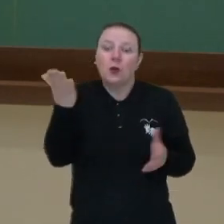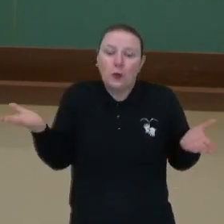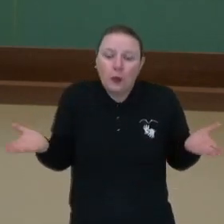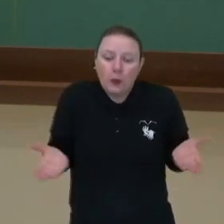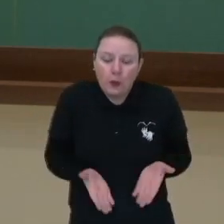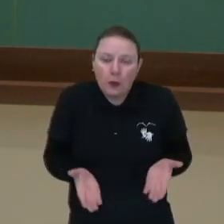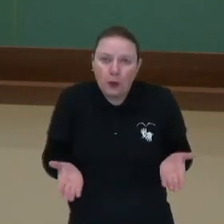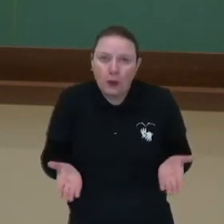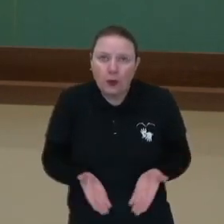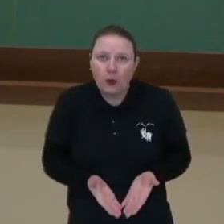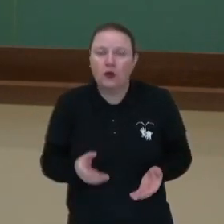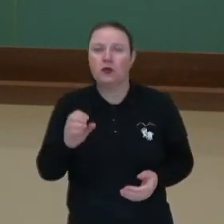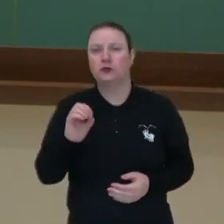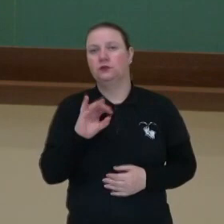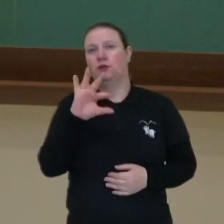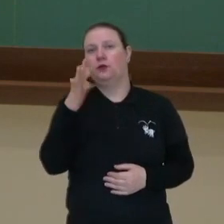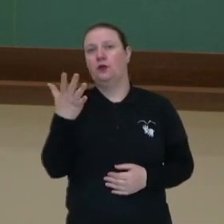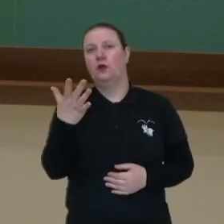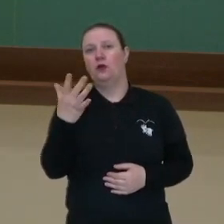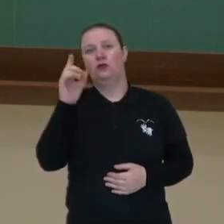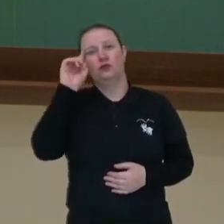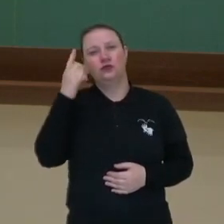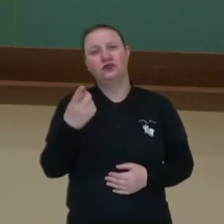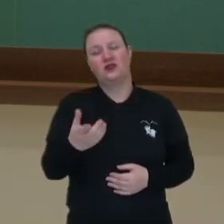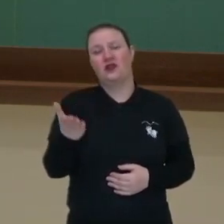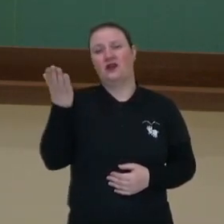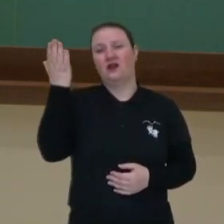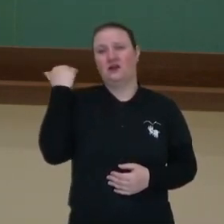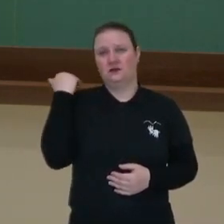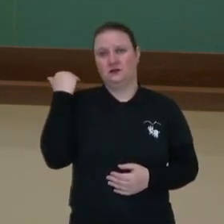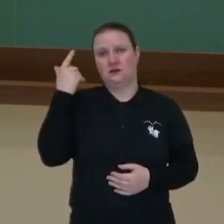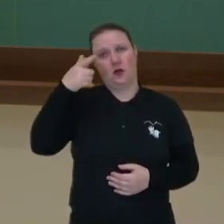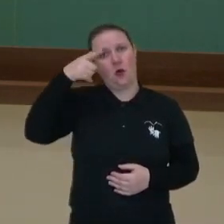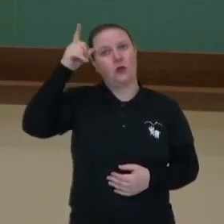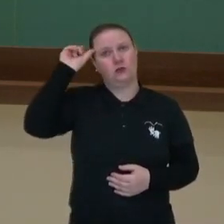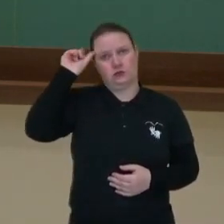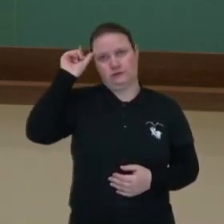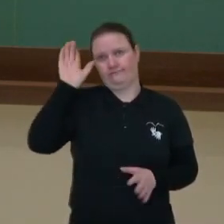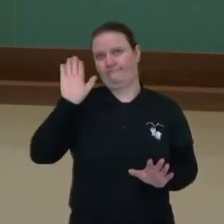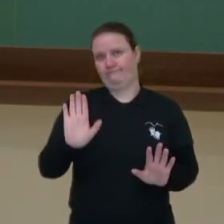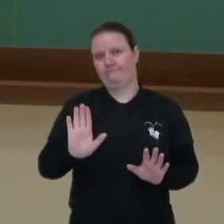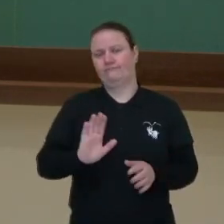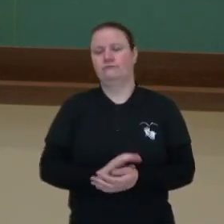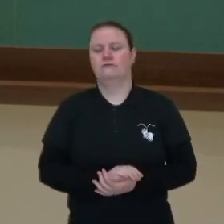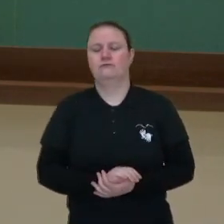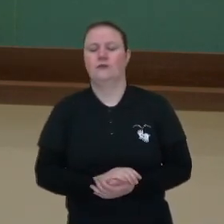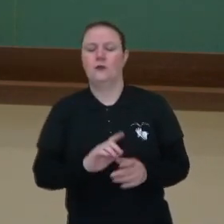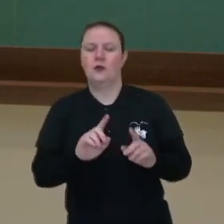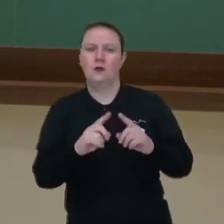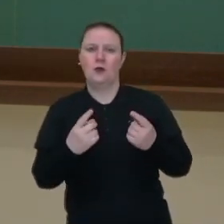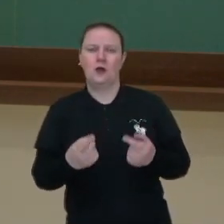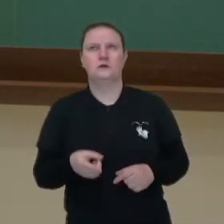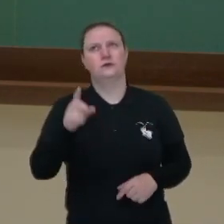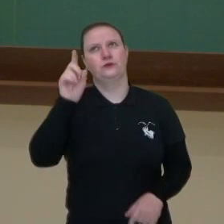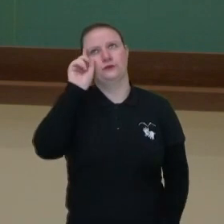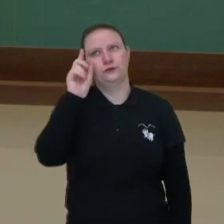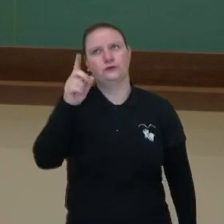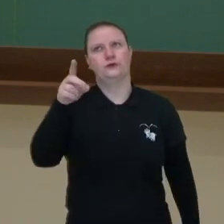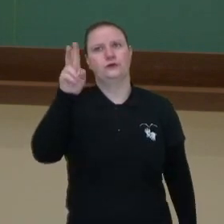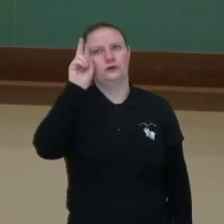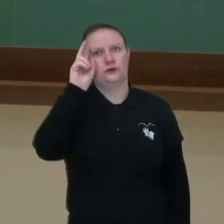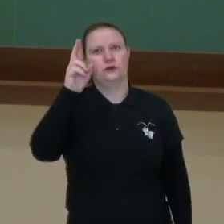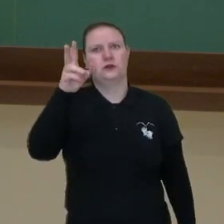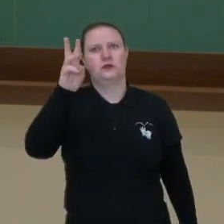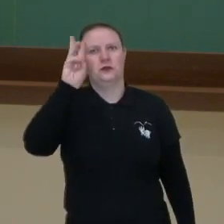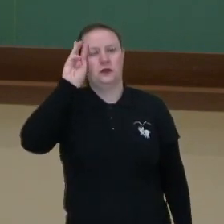ou algo que aconteceu no dia anterior, geralmente, certo? Porque passados 2, 3 dias